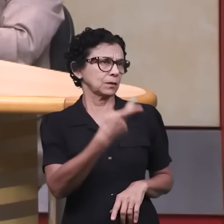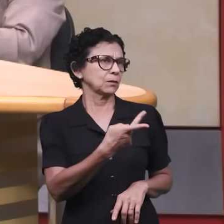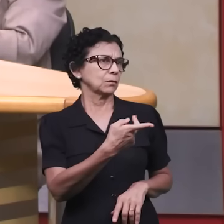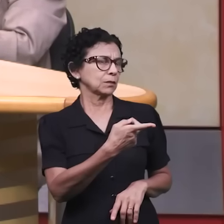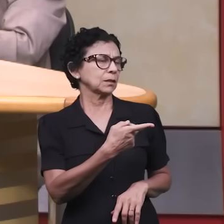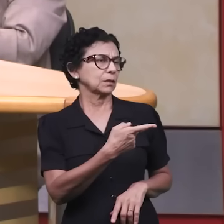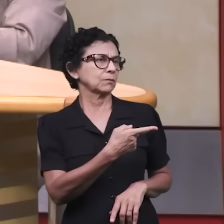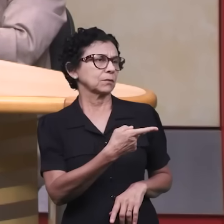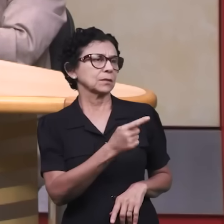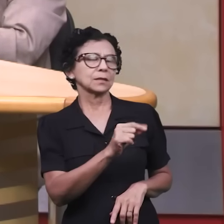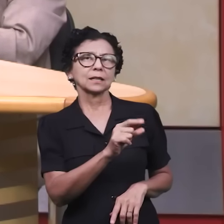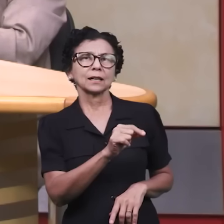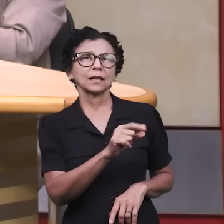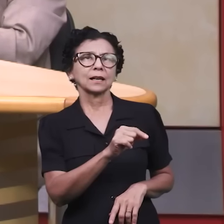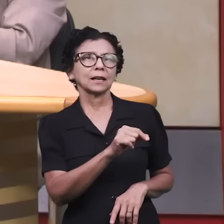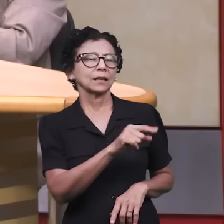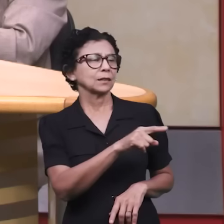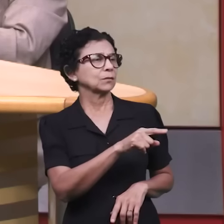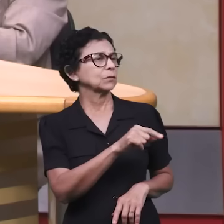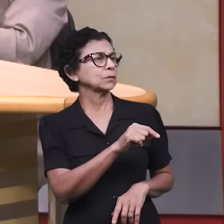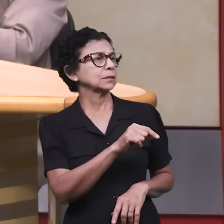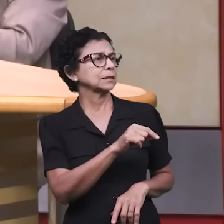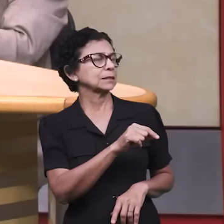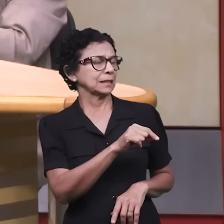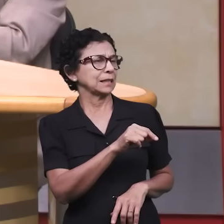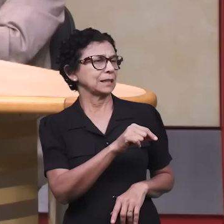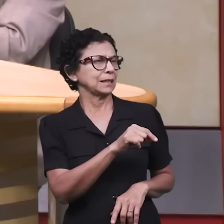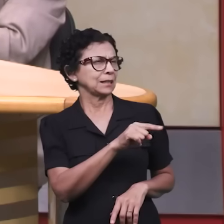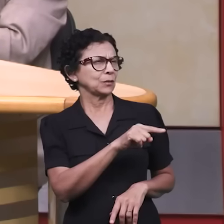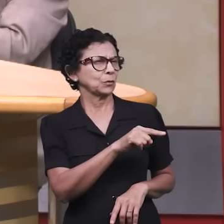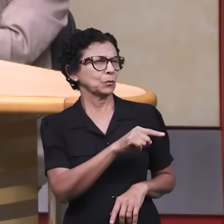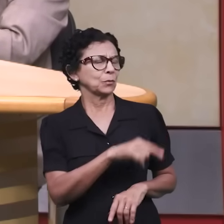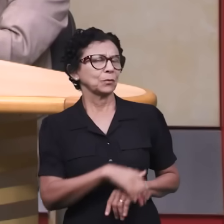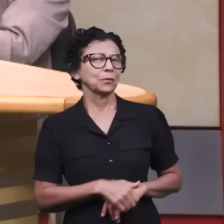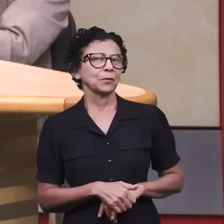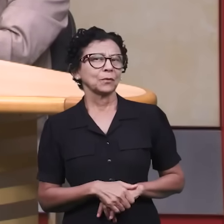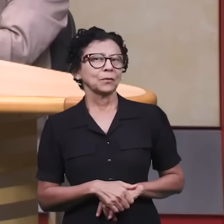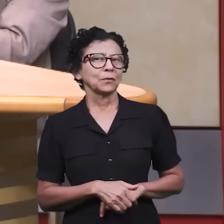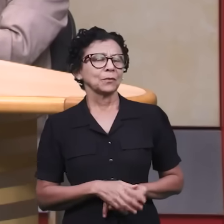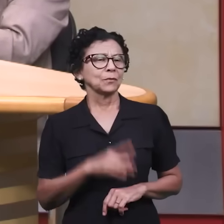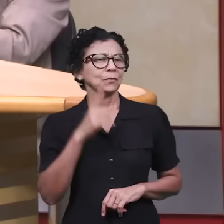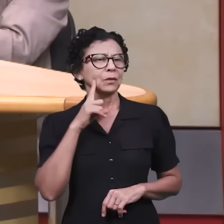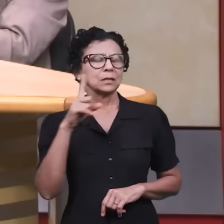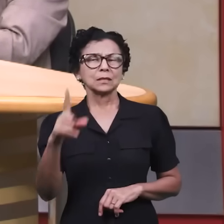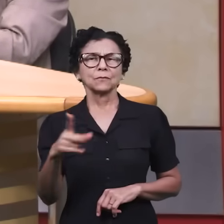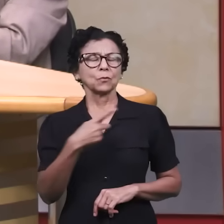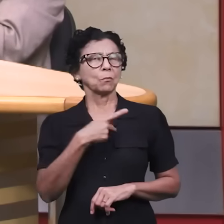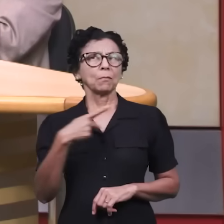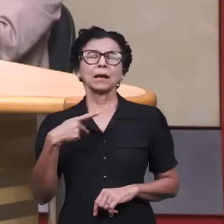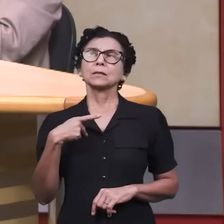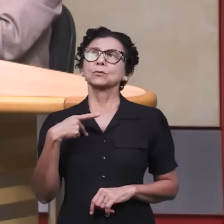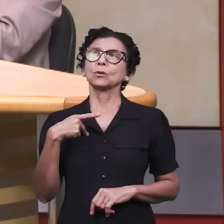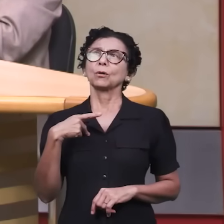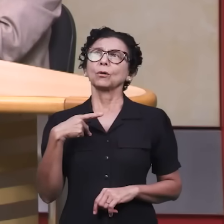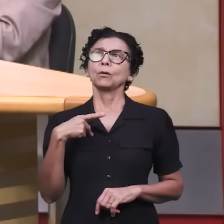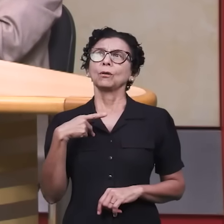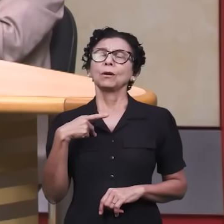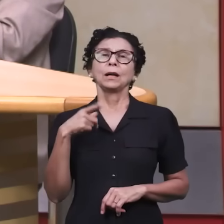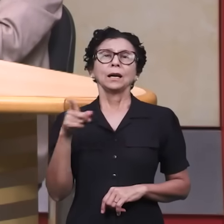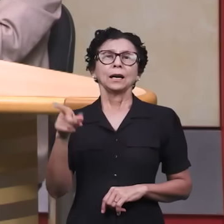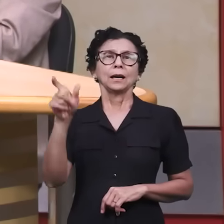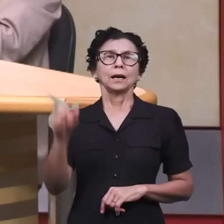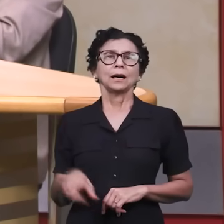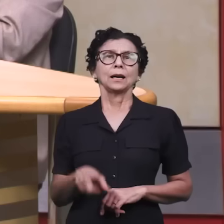que você consagrou... Fui pregar na igreja um pastor e ele me disse que eu que tomei ele no colo e fiz a apresentação dele